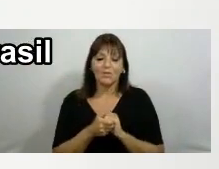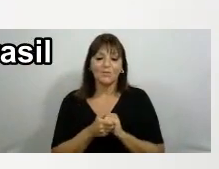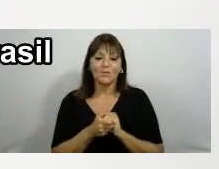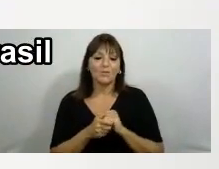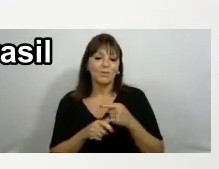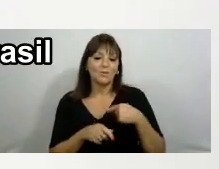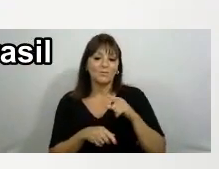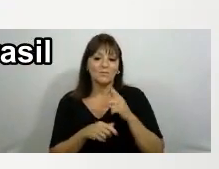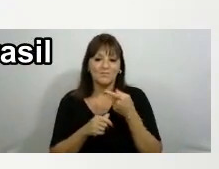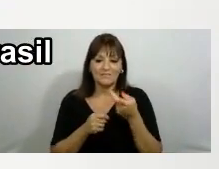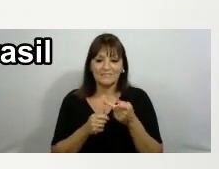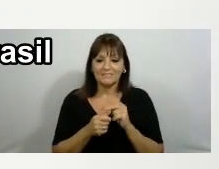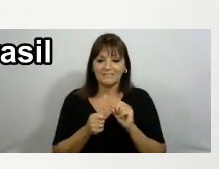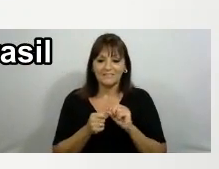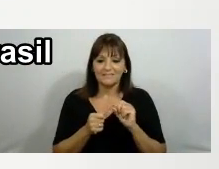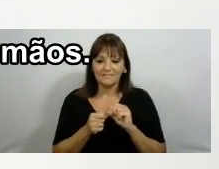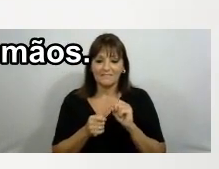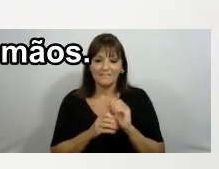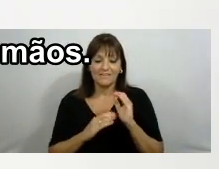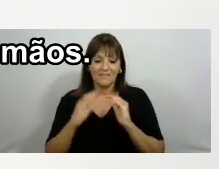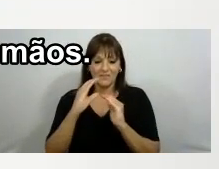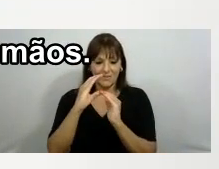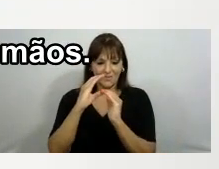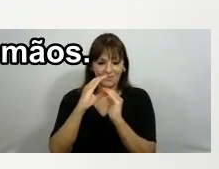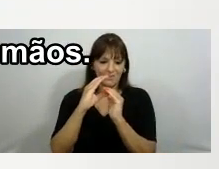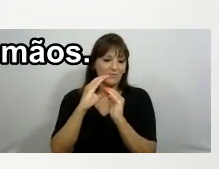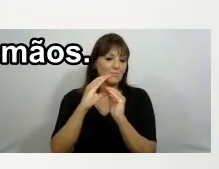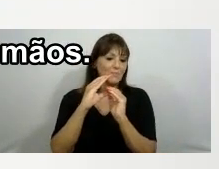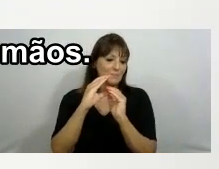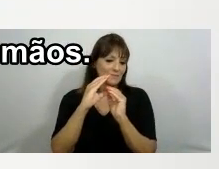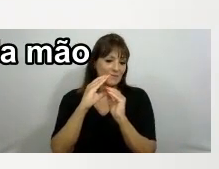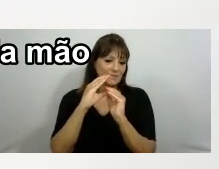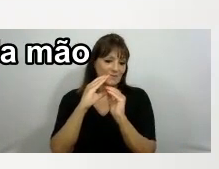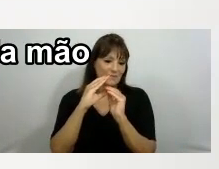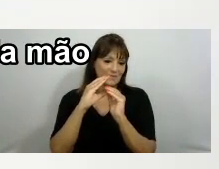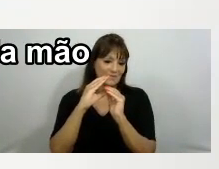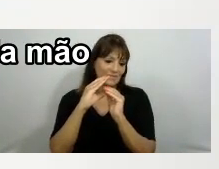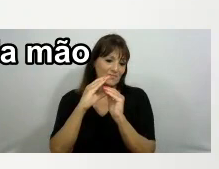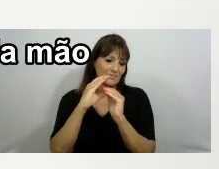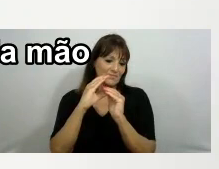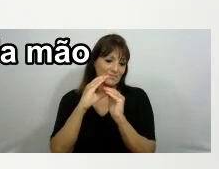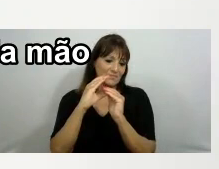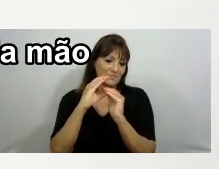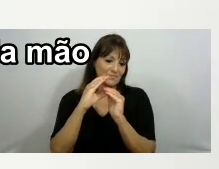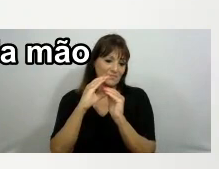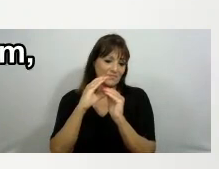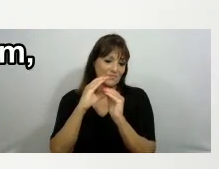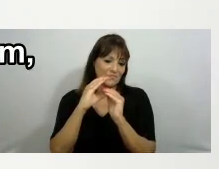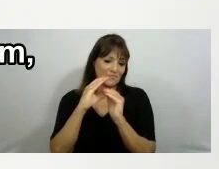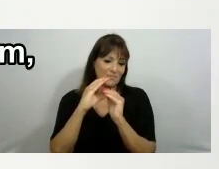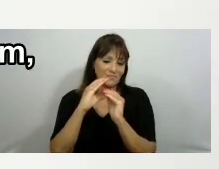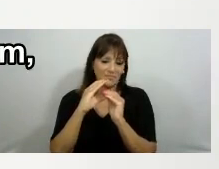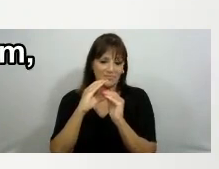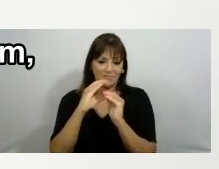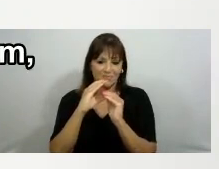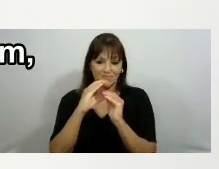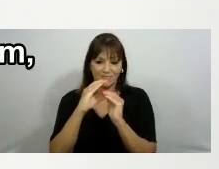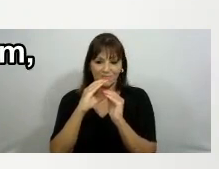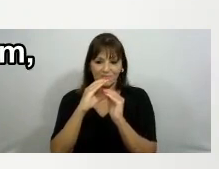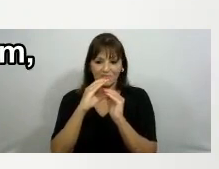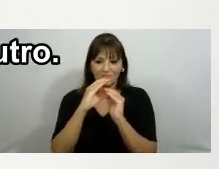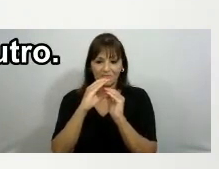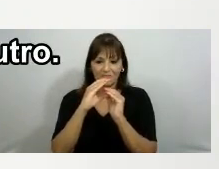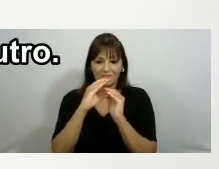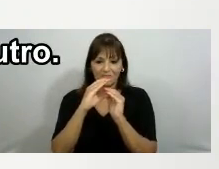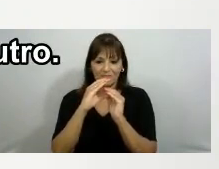de Libras com a mão do Banco do Brasil, que eu vou fazer aqui com as mãos. Você faz um Vzinho com cada mão e meio que junta